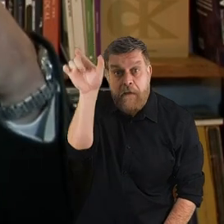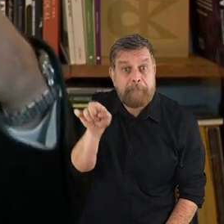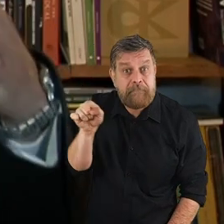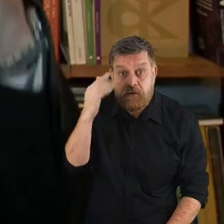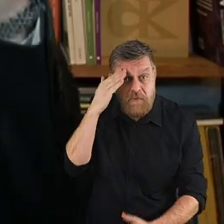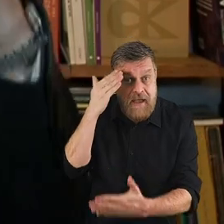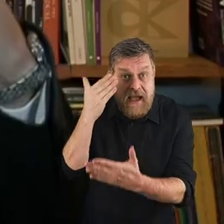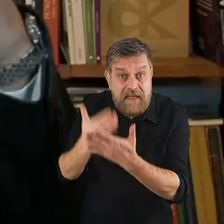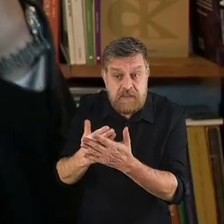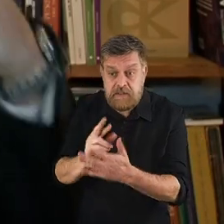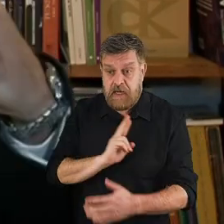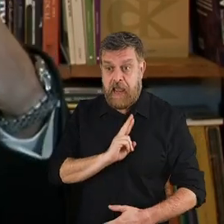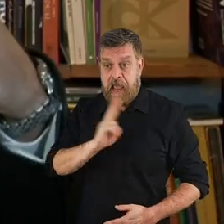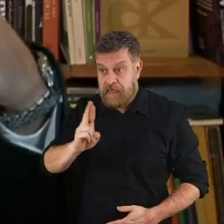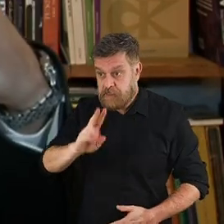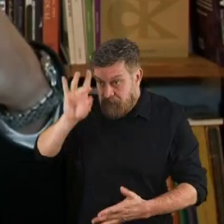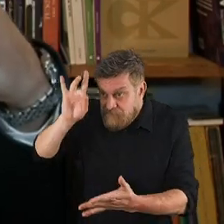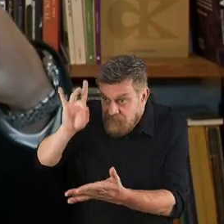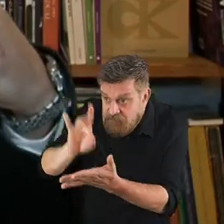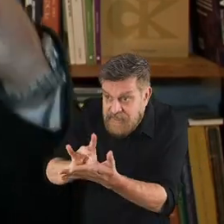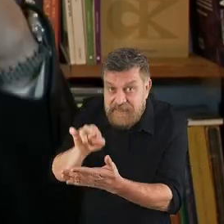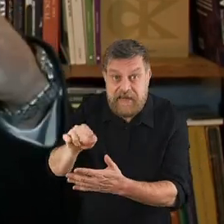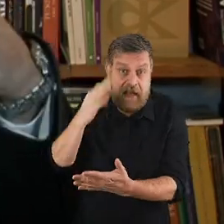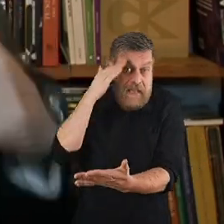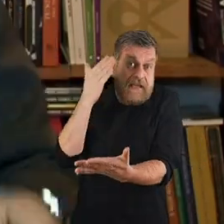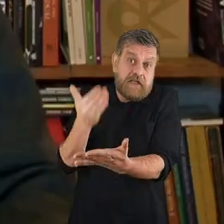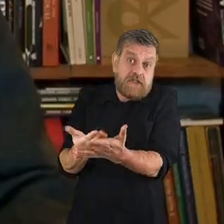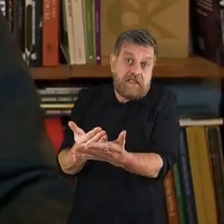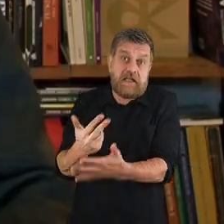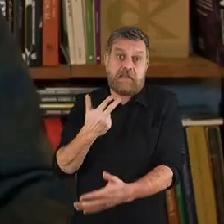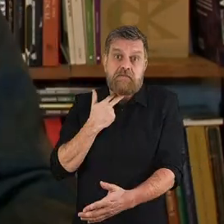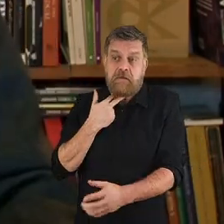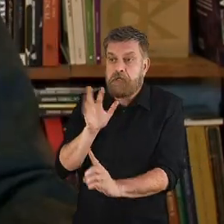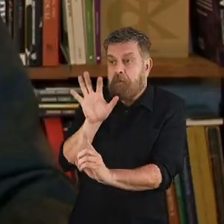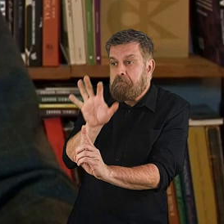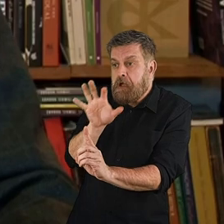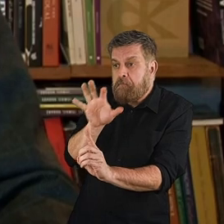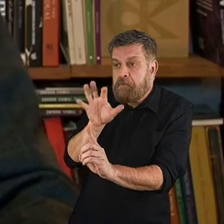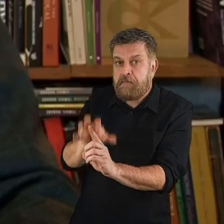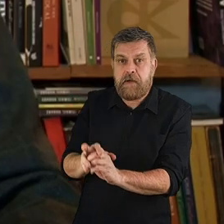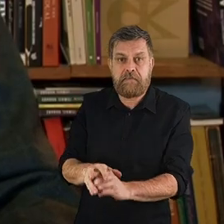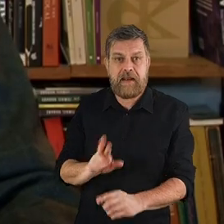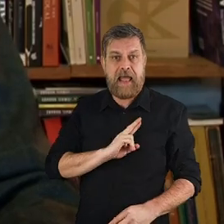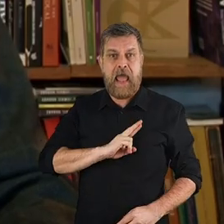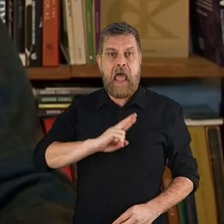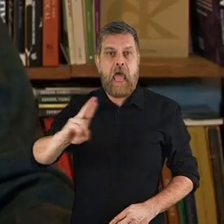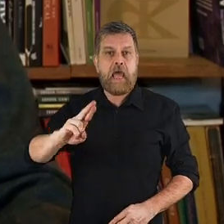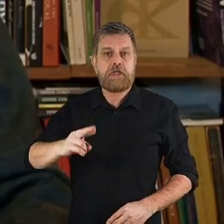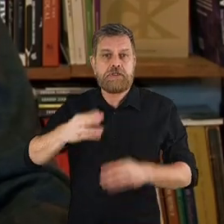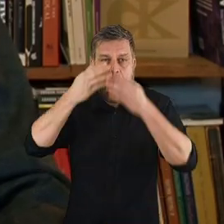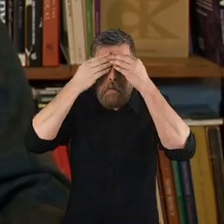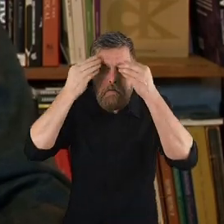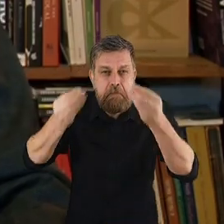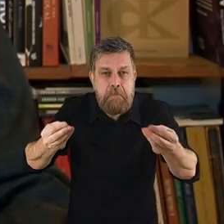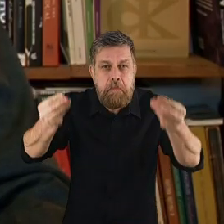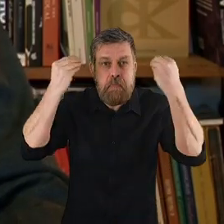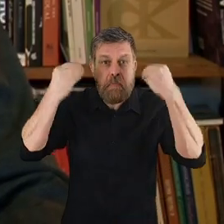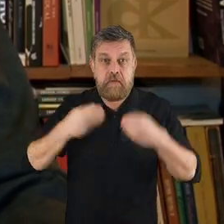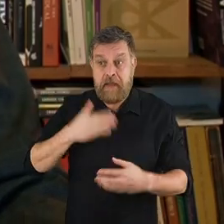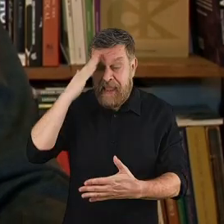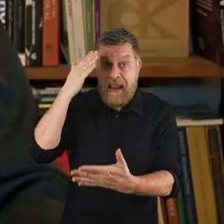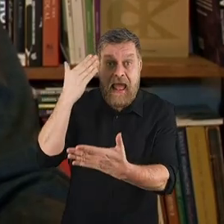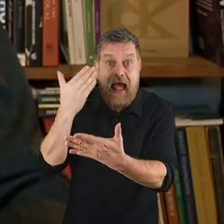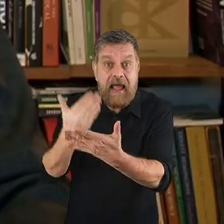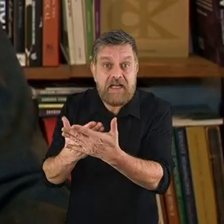convicções religiosas são verdadeiras e genuínas, não adianta a gente pedir para ela se despir das suas crenças. As suas crenças precisam